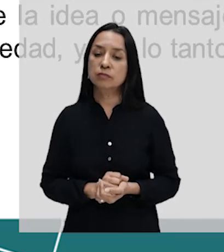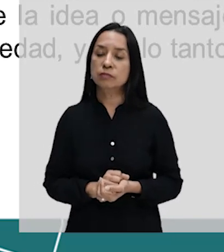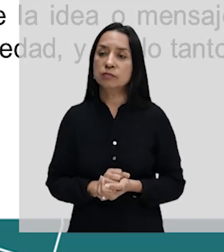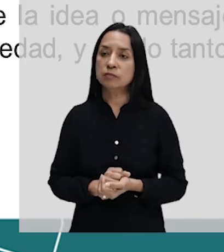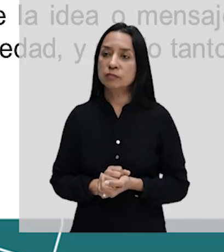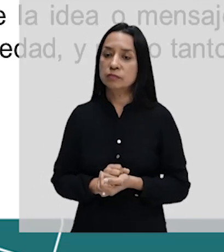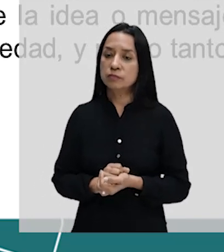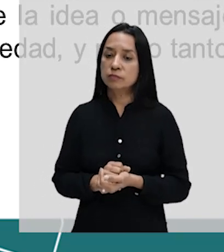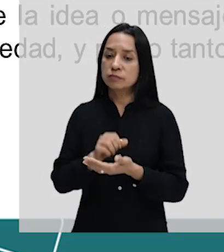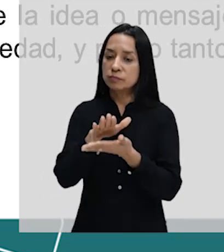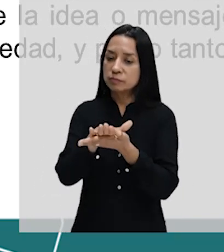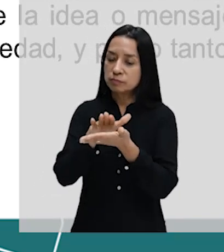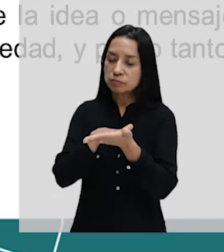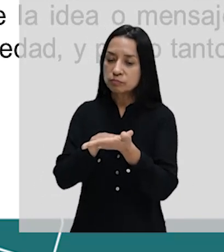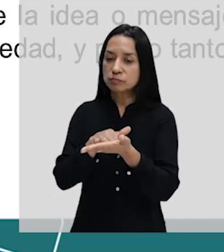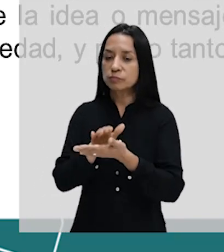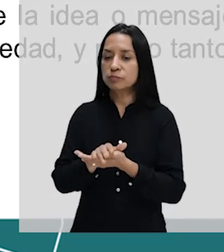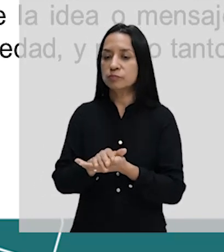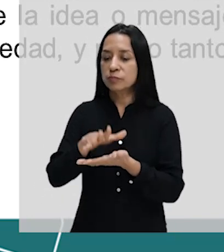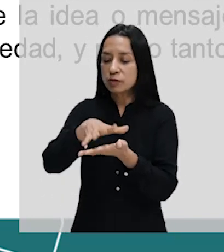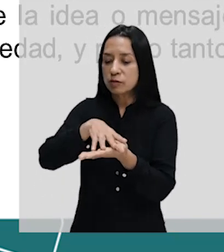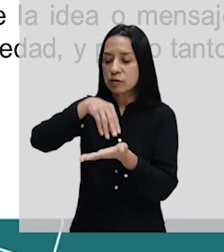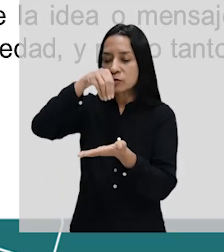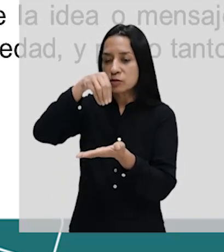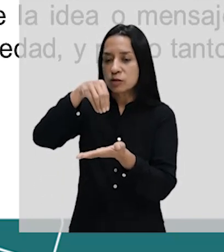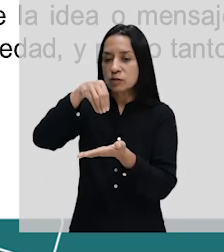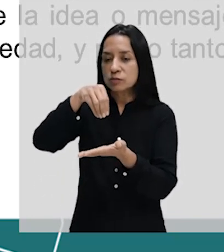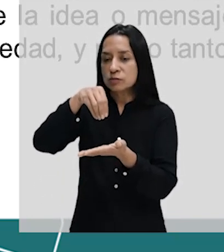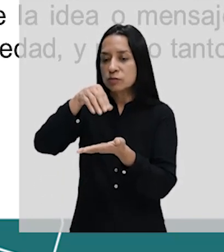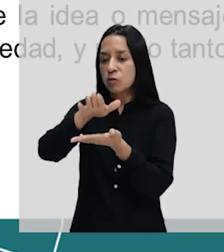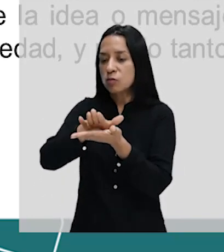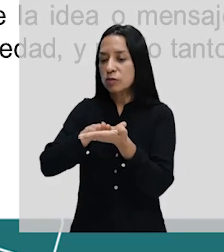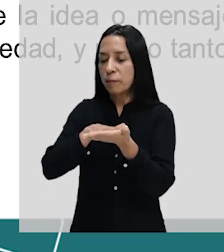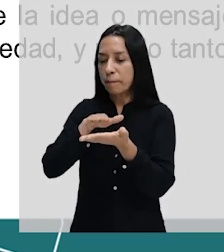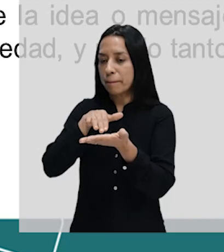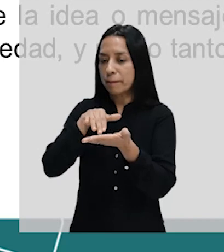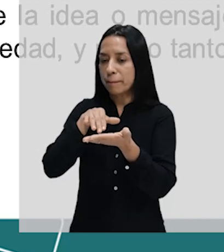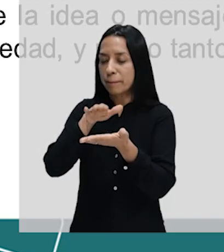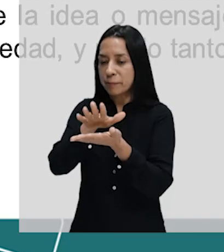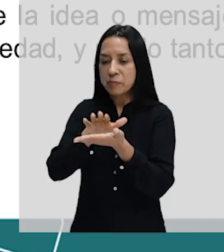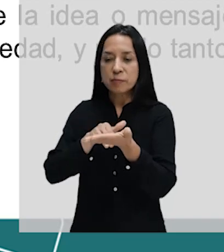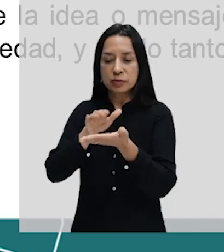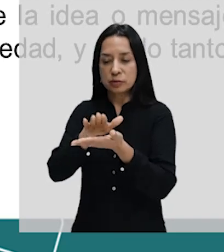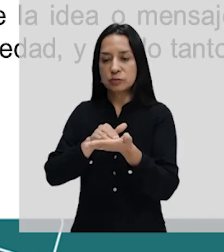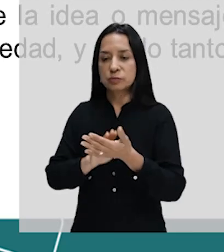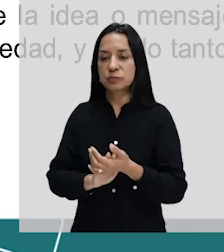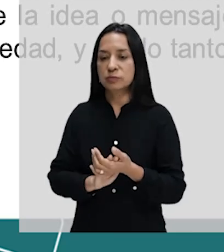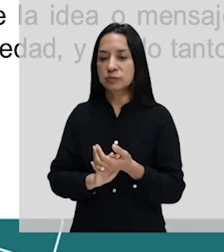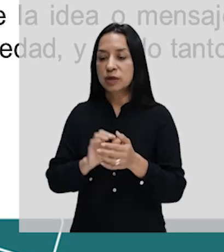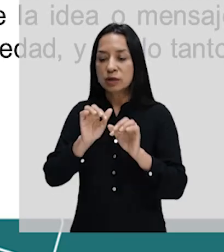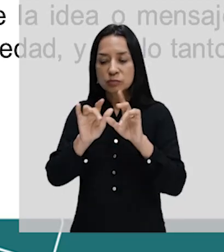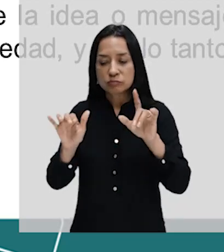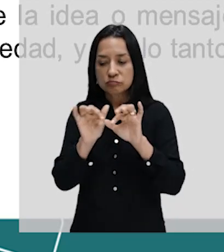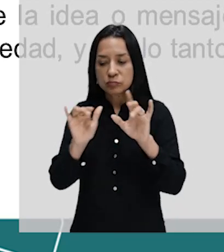mecanografiado, que é a Xerox, e impresso, quando vem lá, você digita lá no computador.